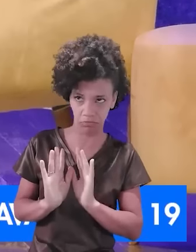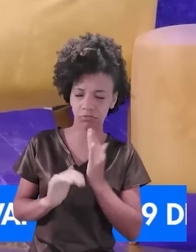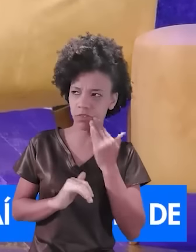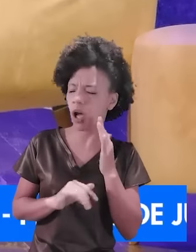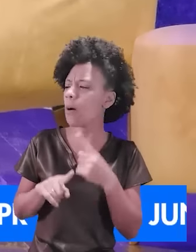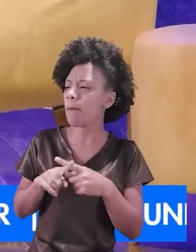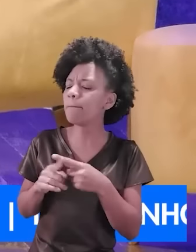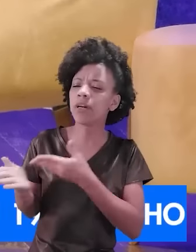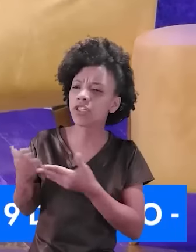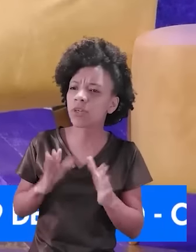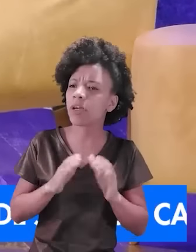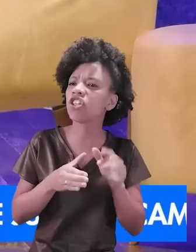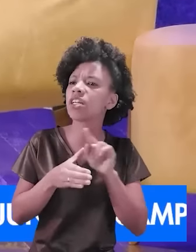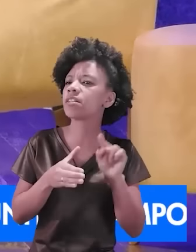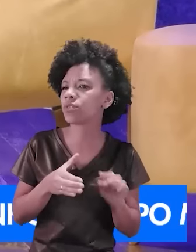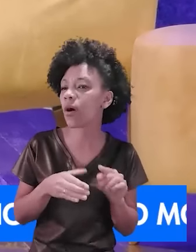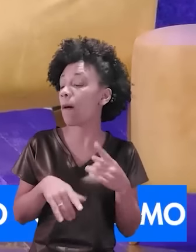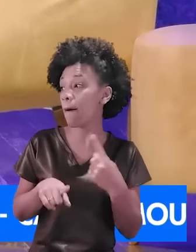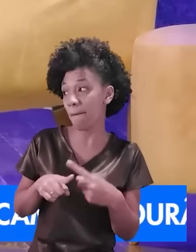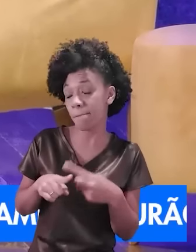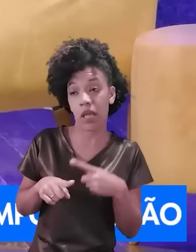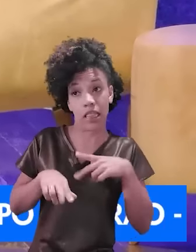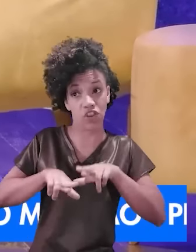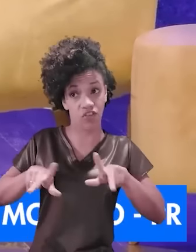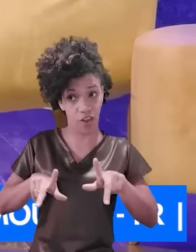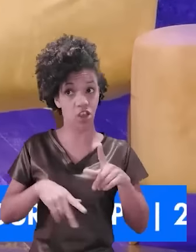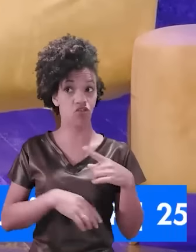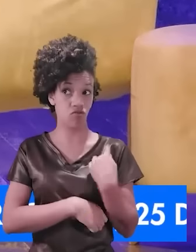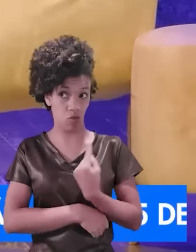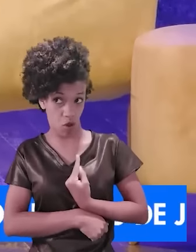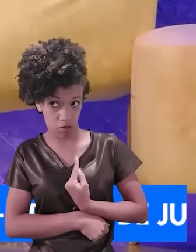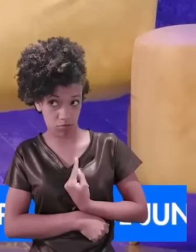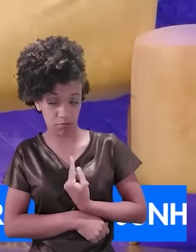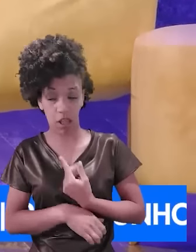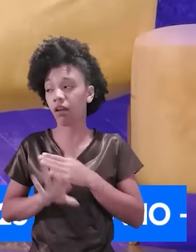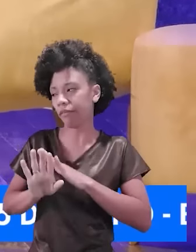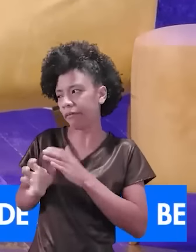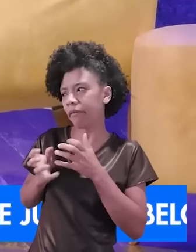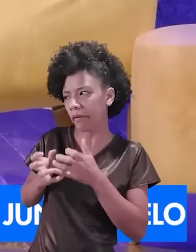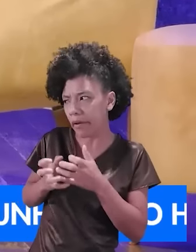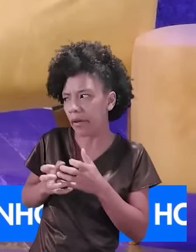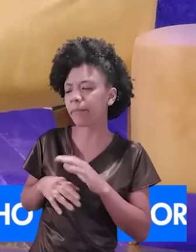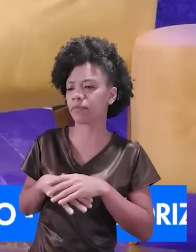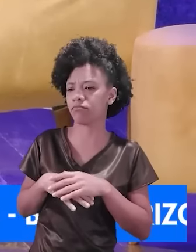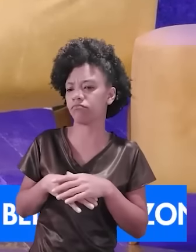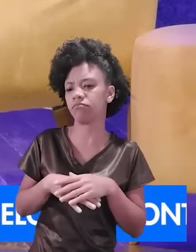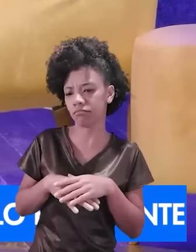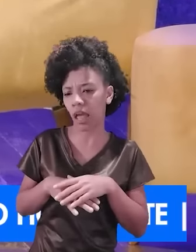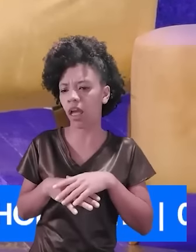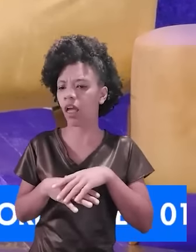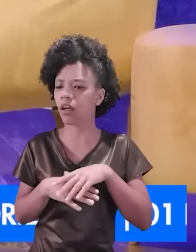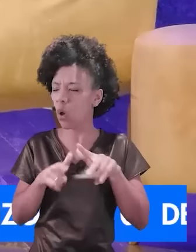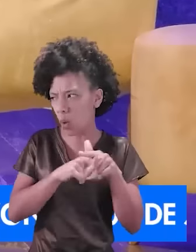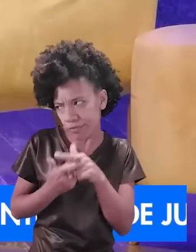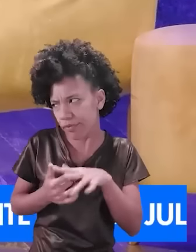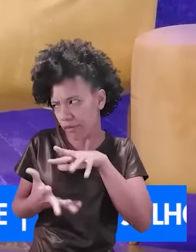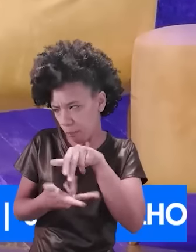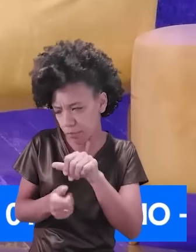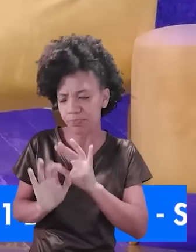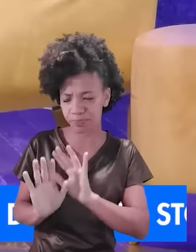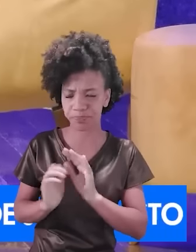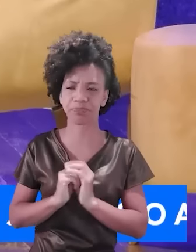que eu chamei a geração z aqui que há muita diferença entre a gente e a gente quer acertar o mundo aí